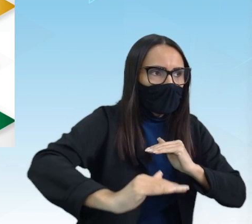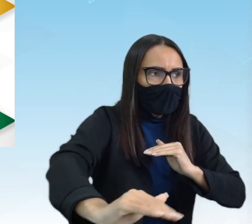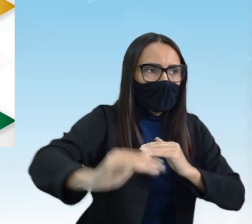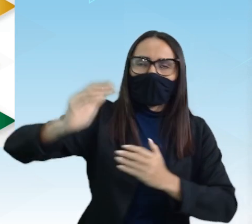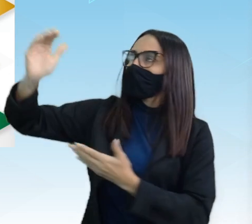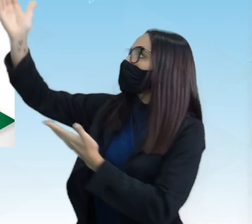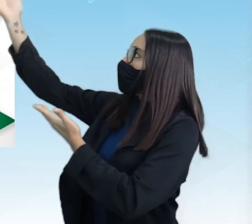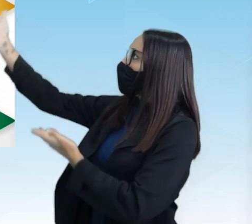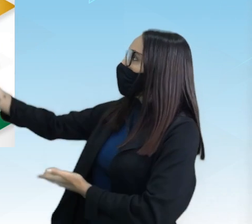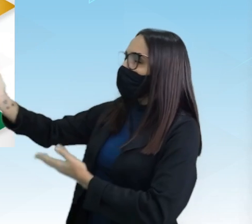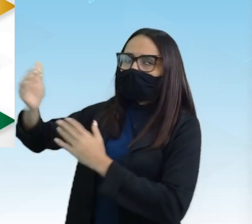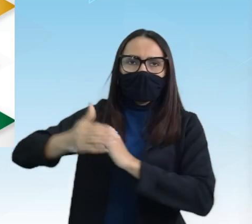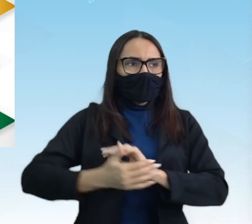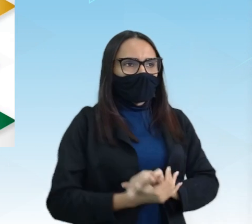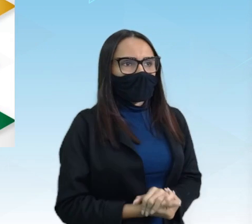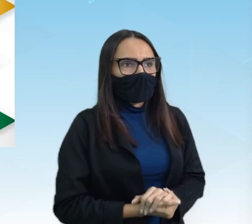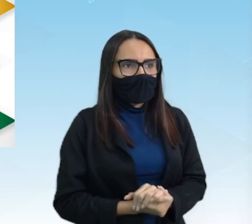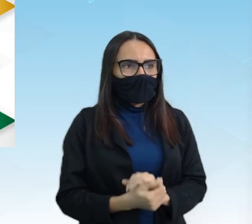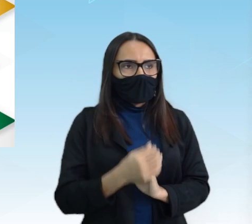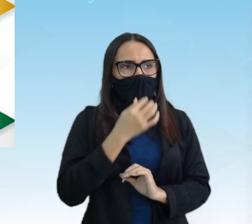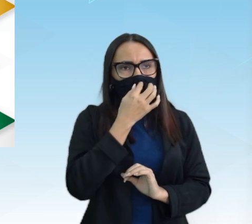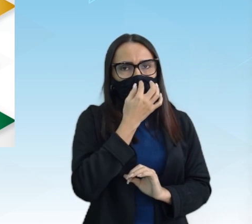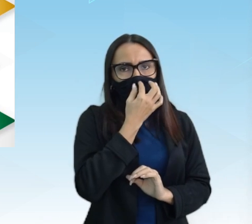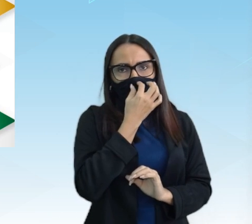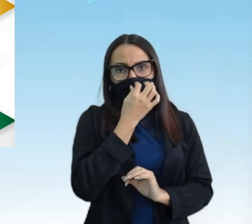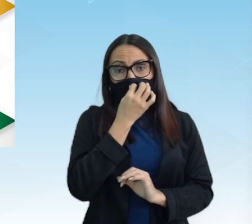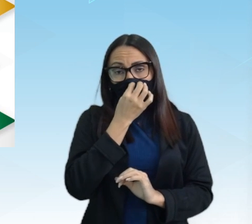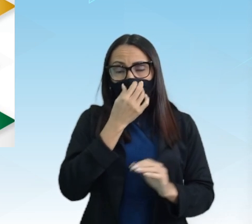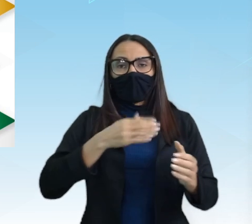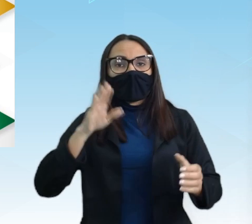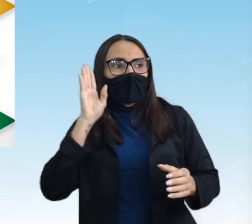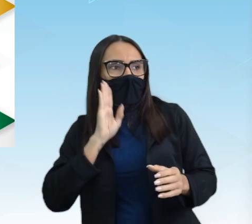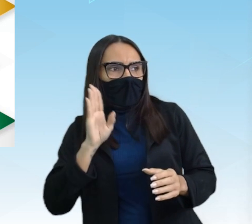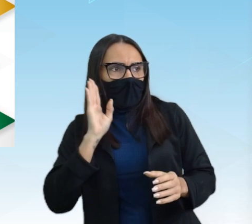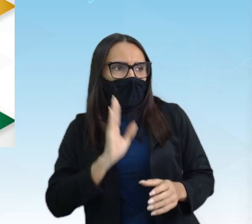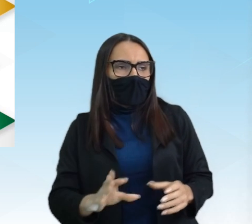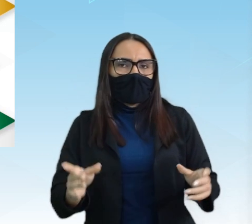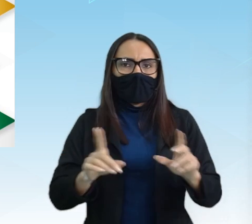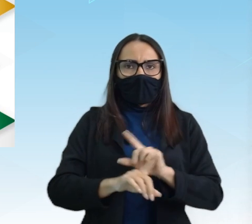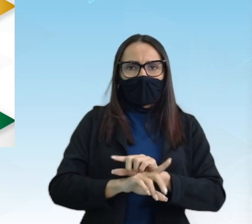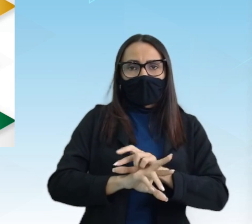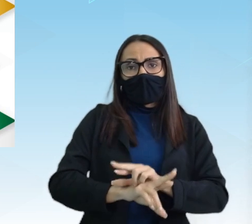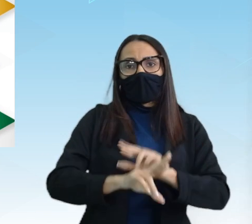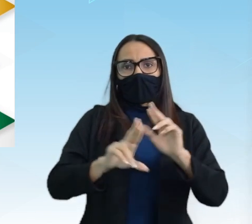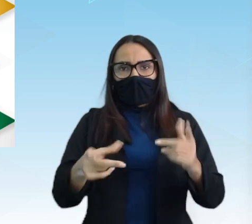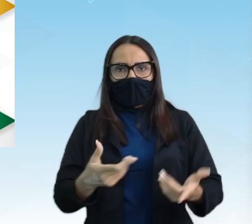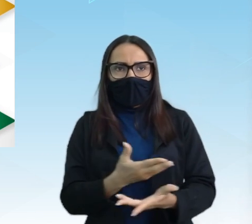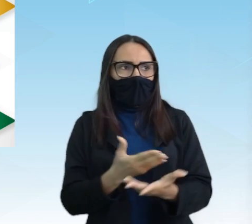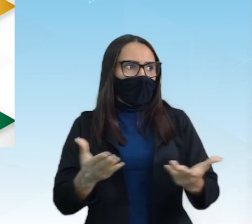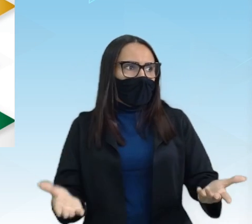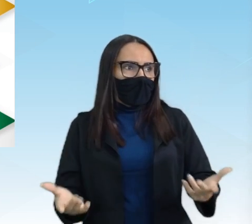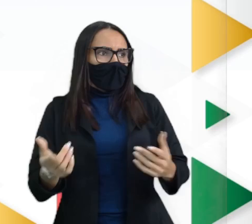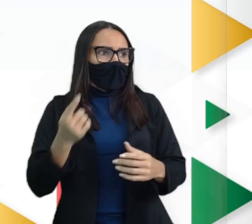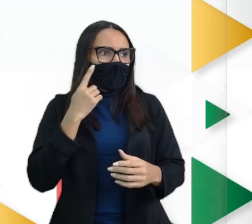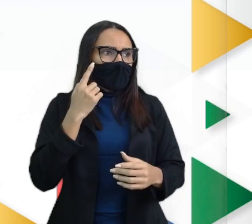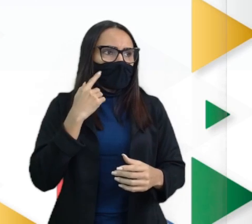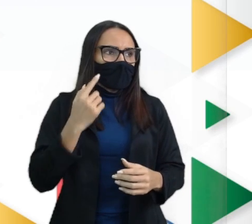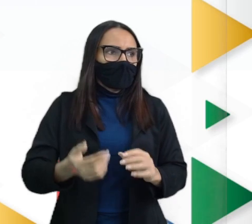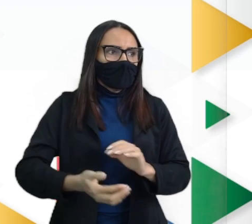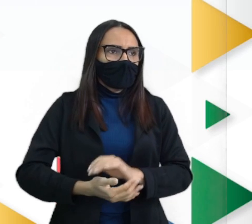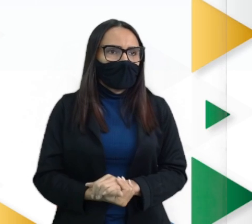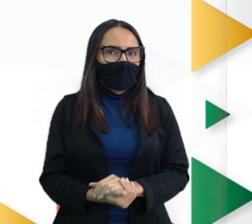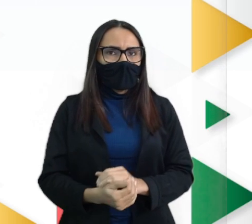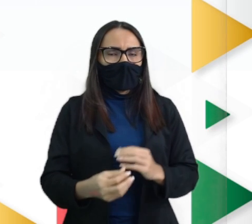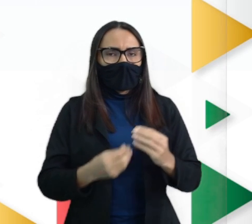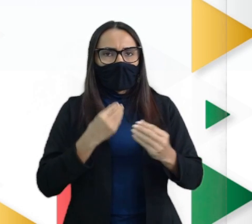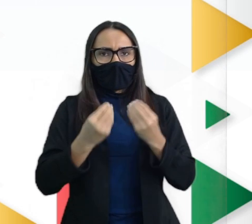meus amores? Já nos Estados Unidos é completamente diferente. Olha a coleteira